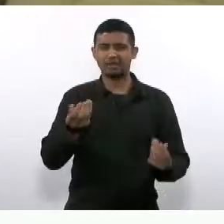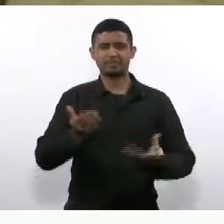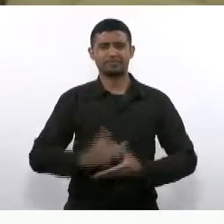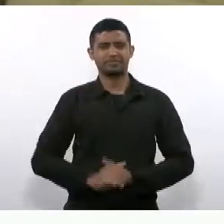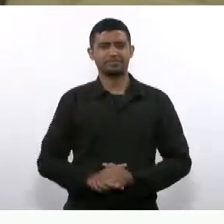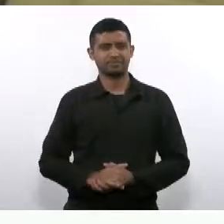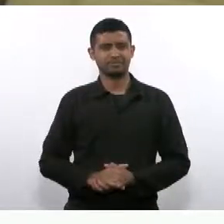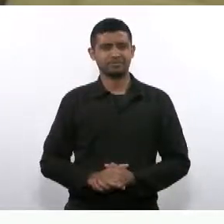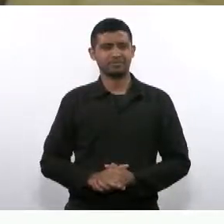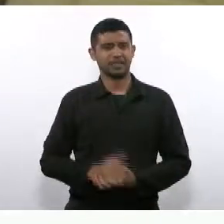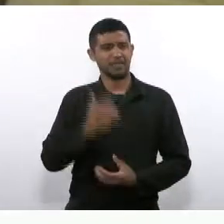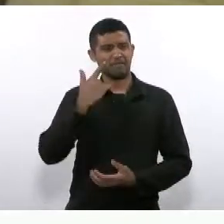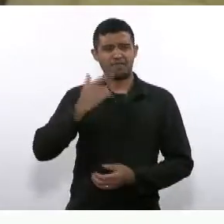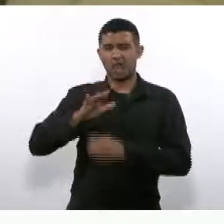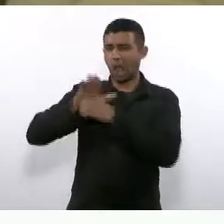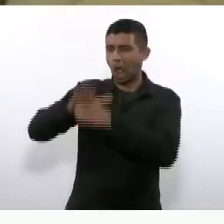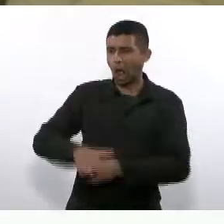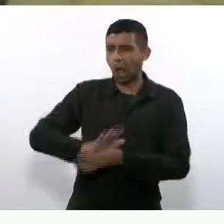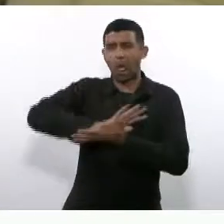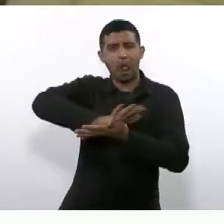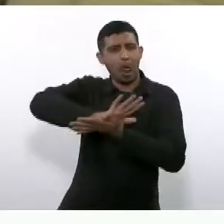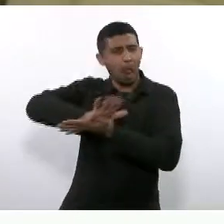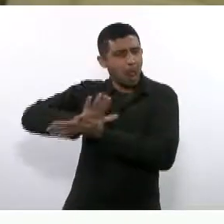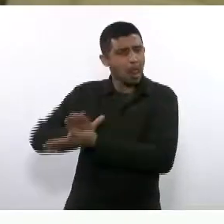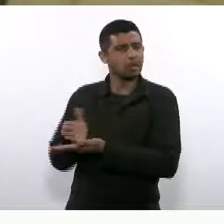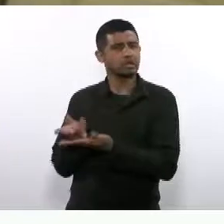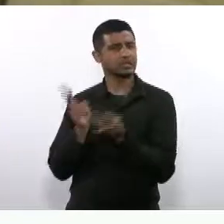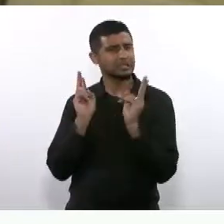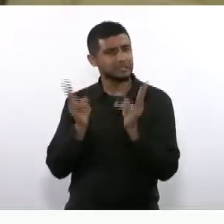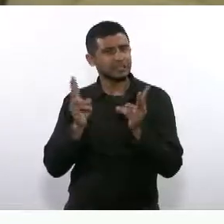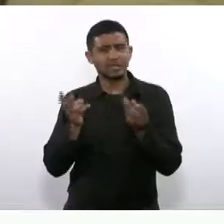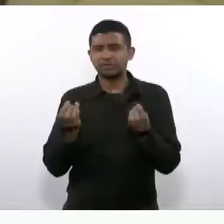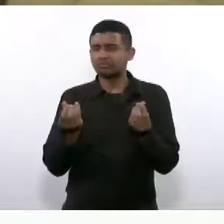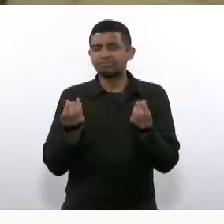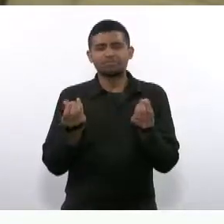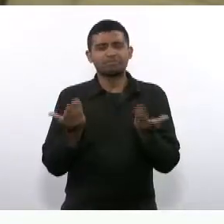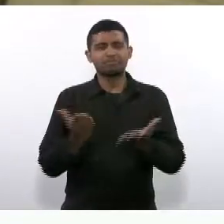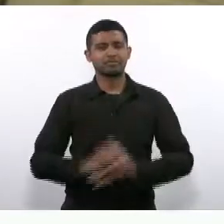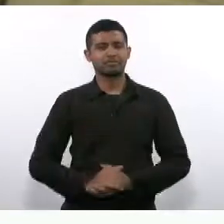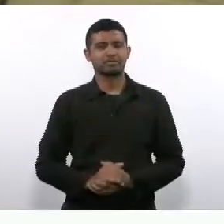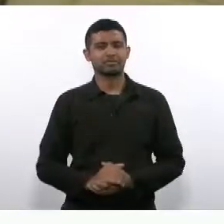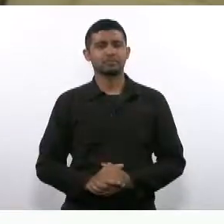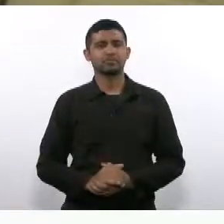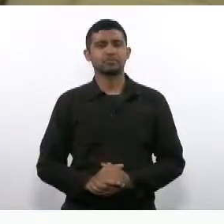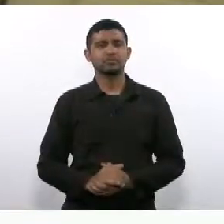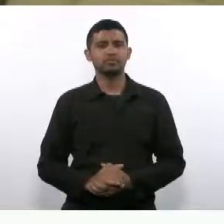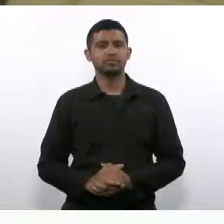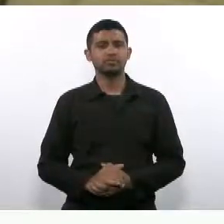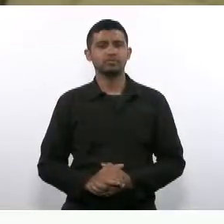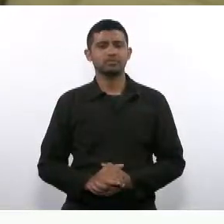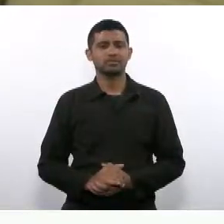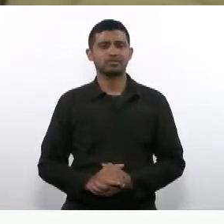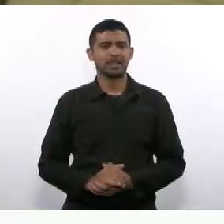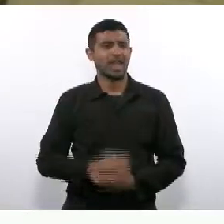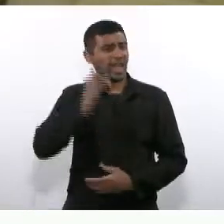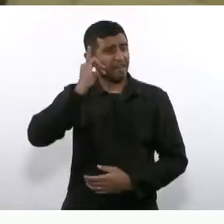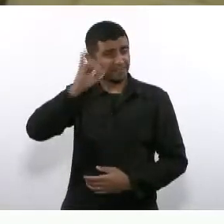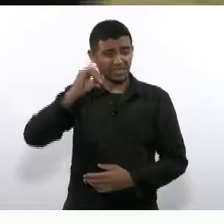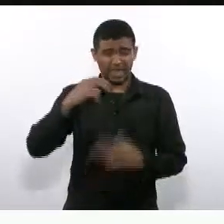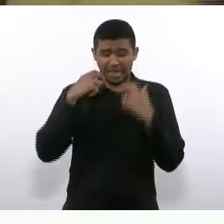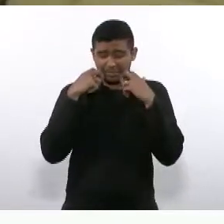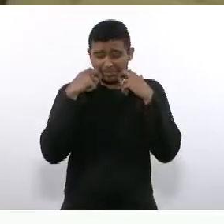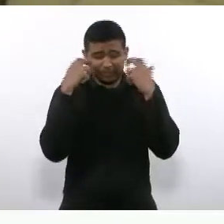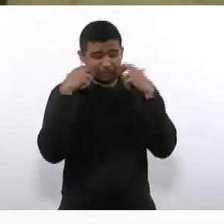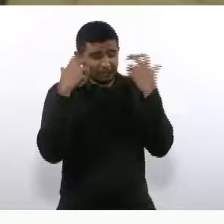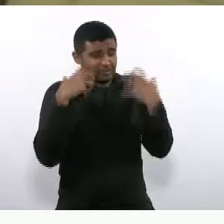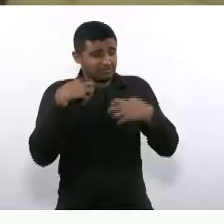de misoginia, né, cada vez mais, sem nenhum tipo de constrangimento,